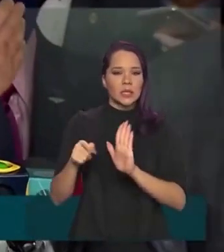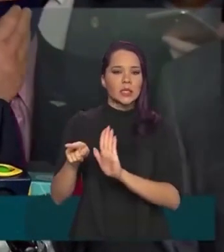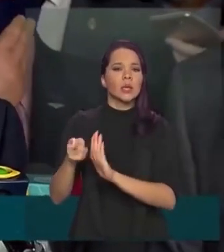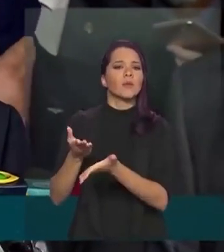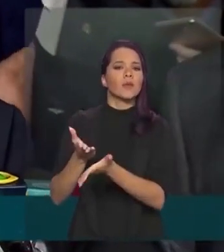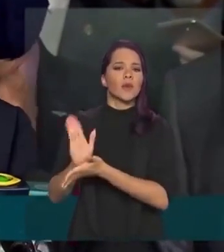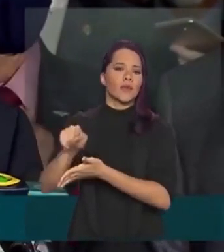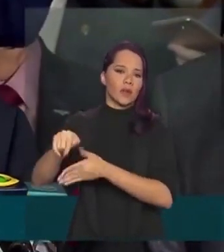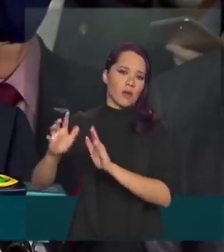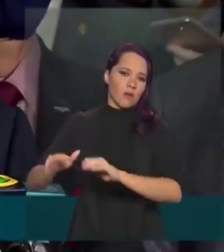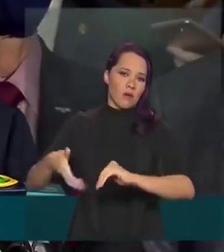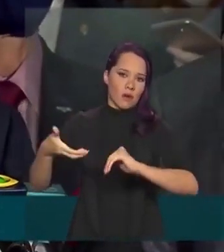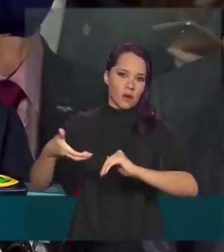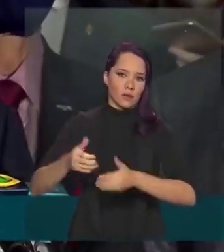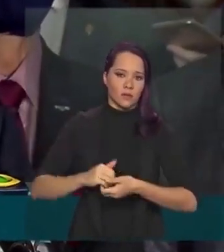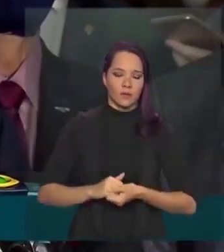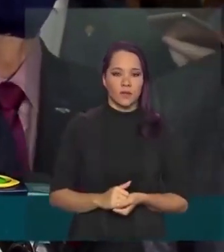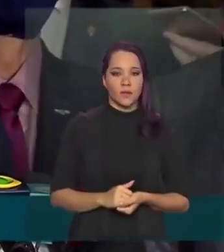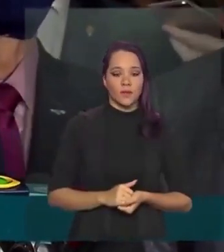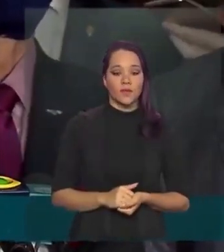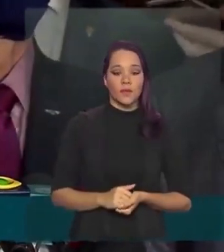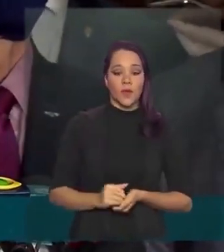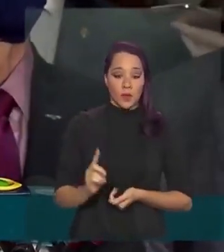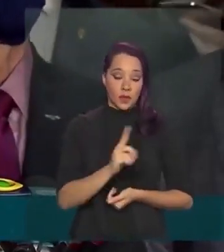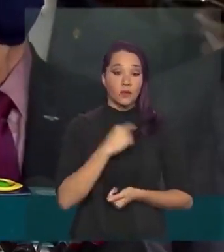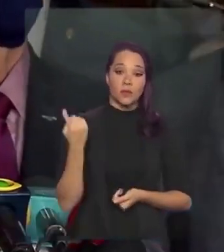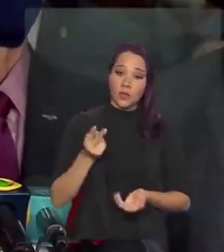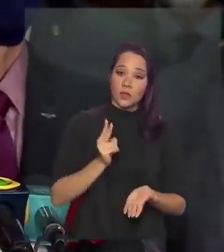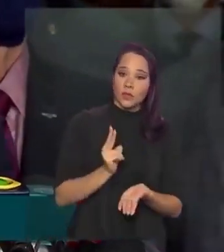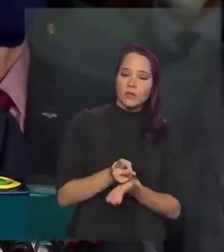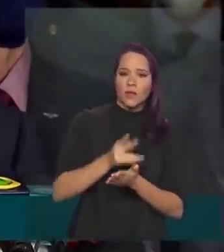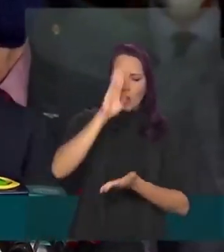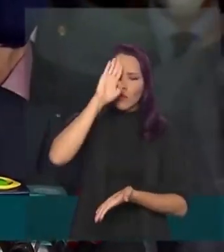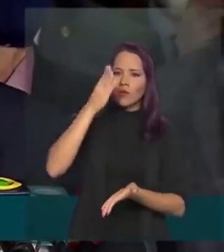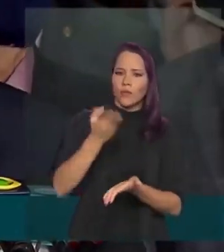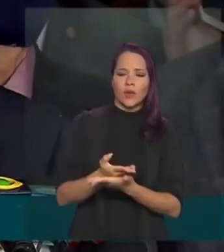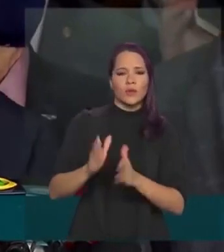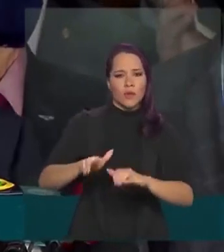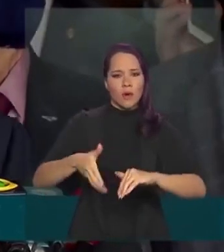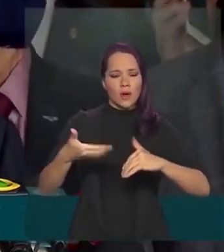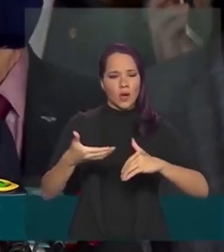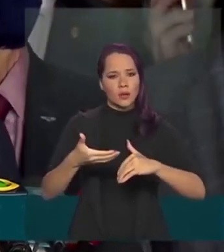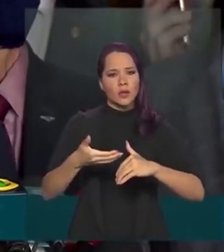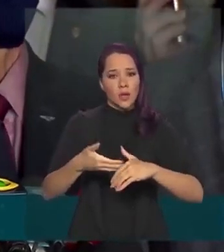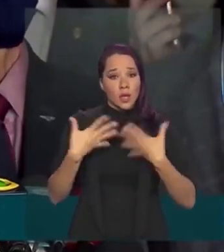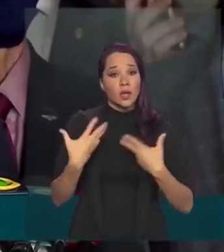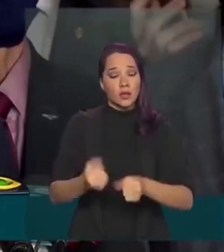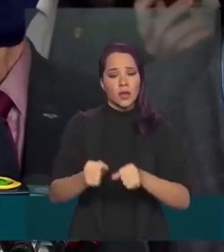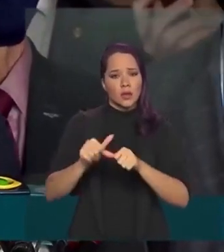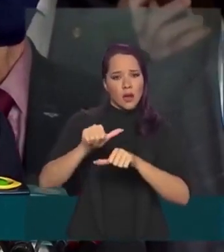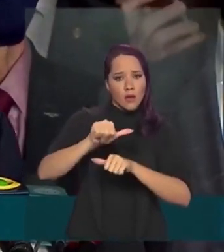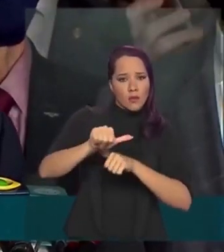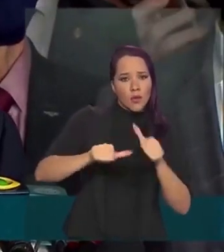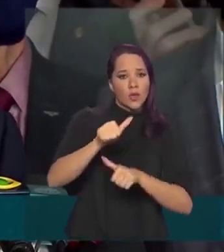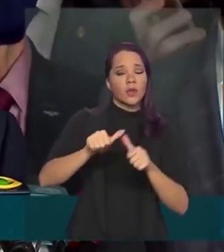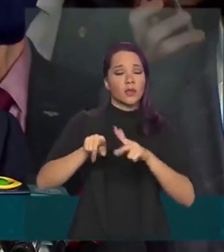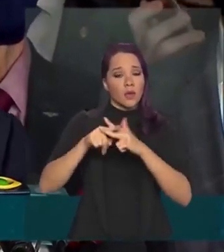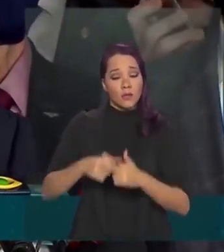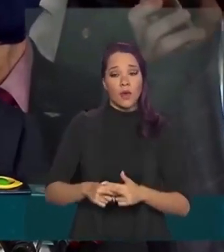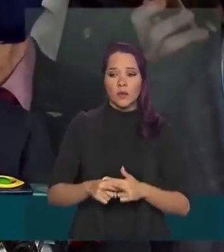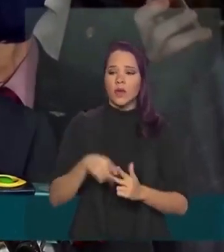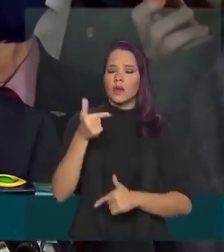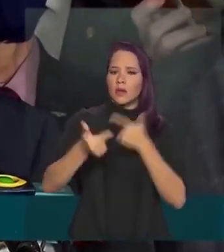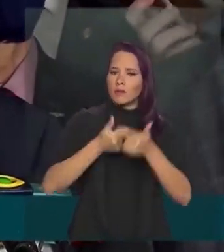ministro da Economia, Paulo Guedes, enviou ao Congresso o que o governo promete ser a primeira parte da proposta de